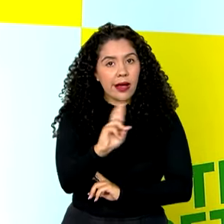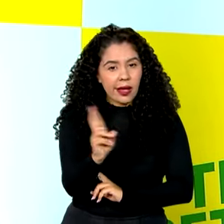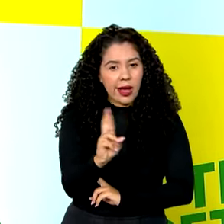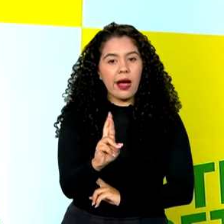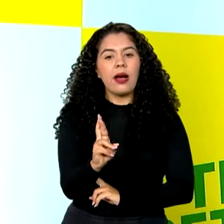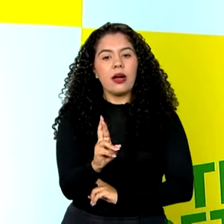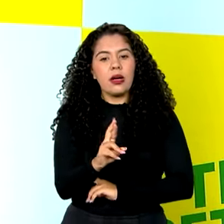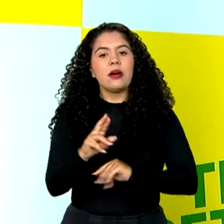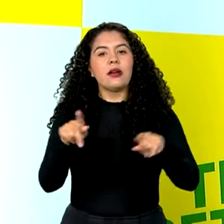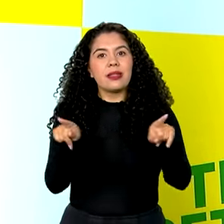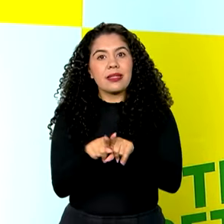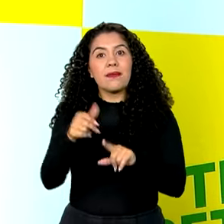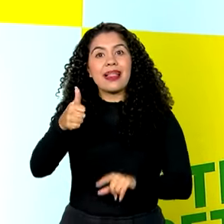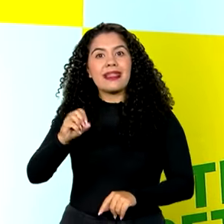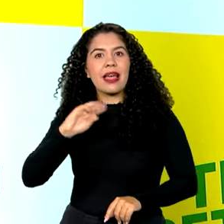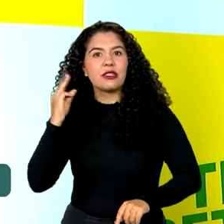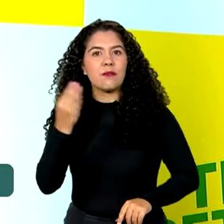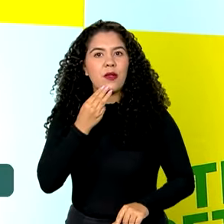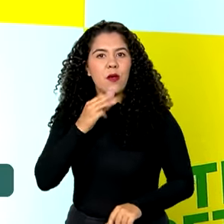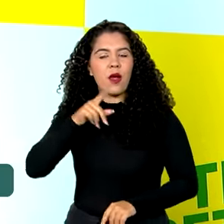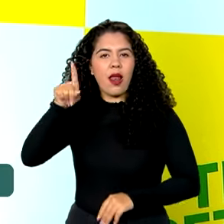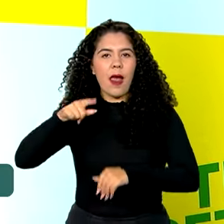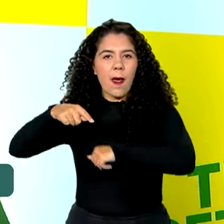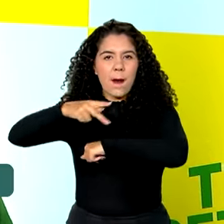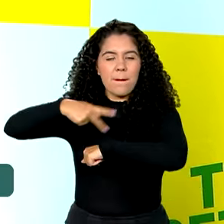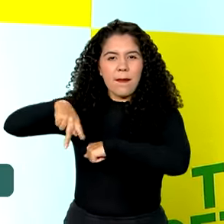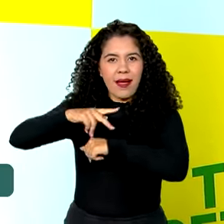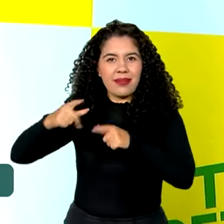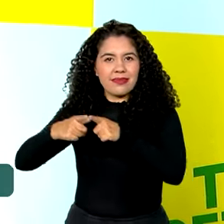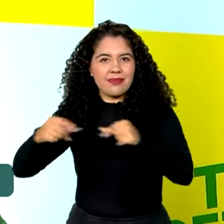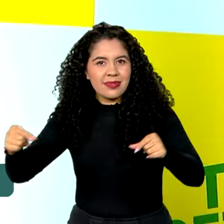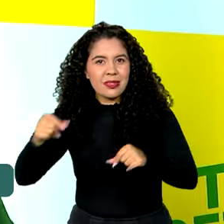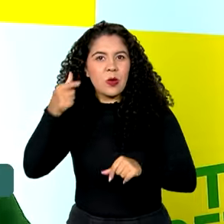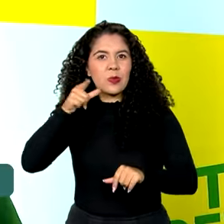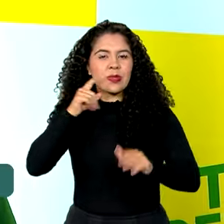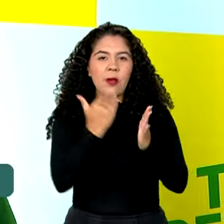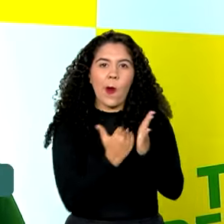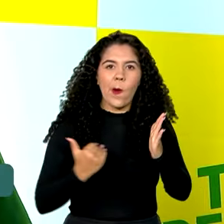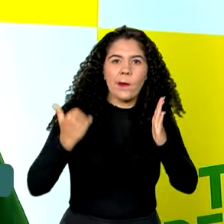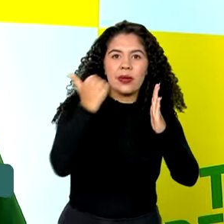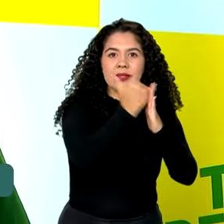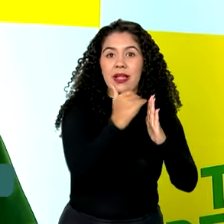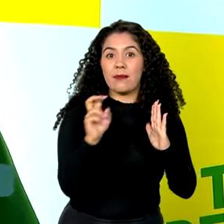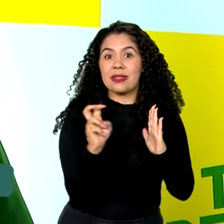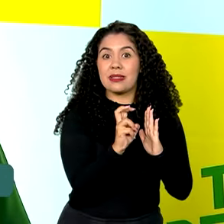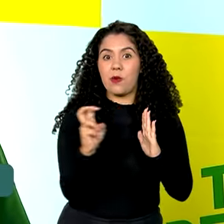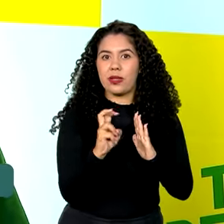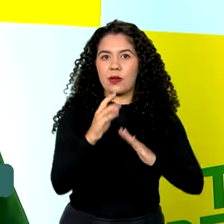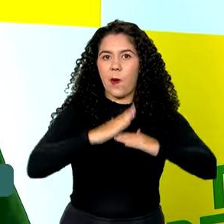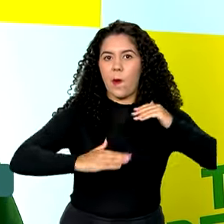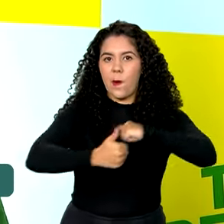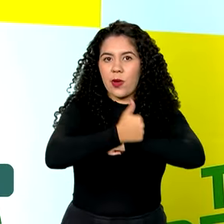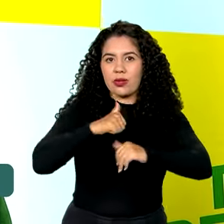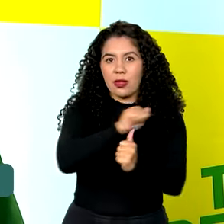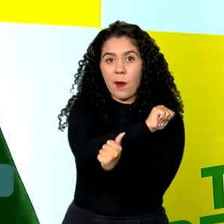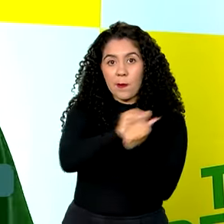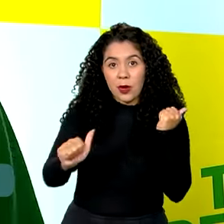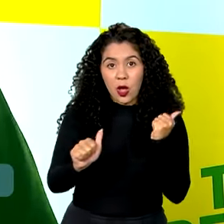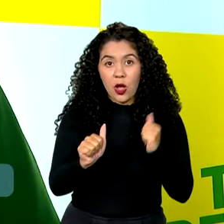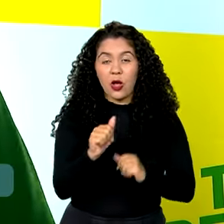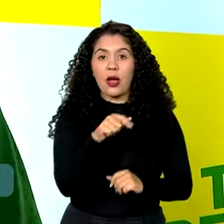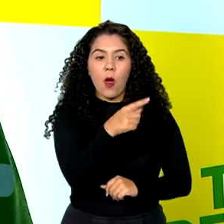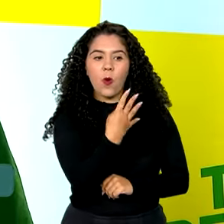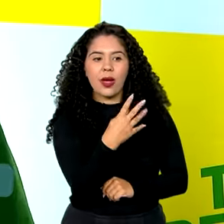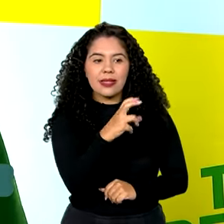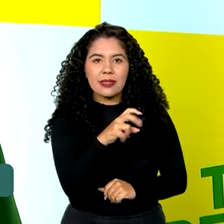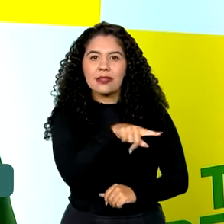10 milhões em Tóquio. A gente conseguiu aumentar também o time, né? De 22 atletas para 55 atletas. A gente tem desses 55, 45